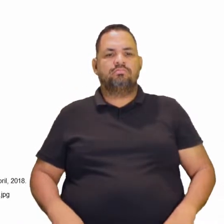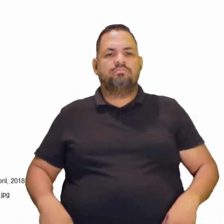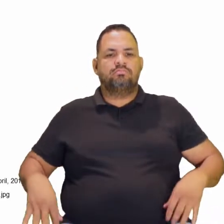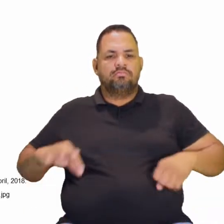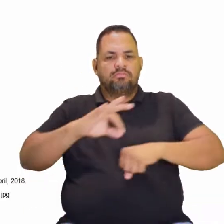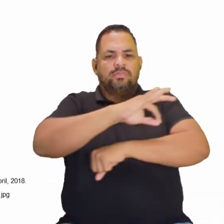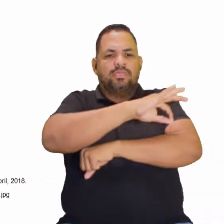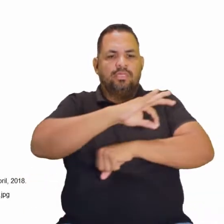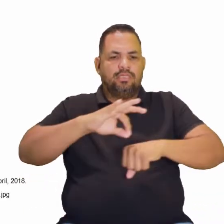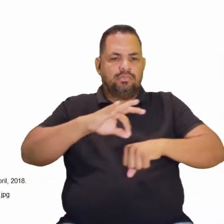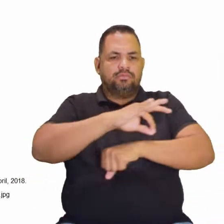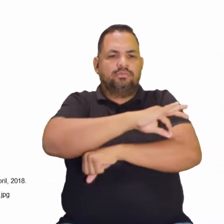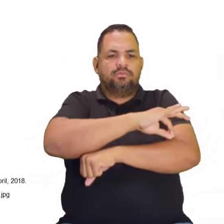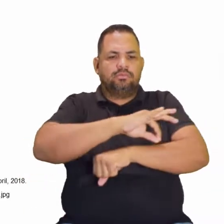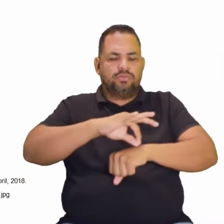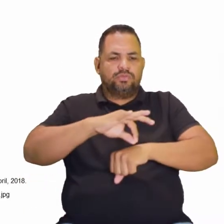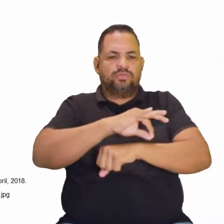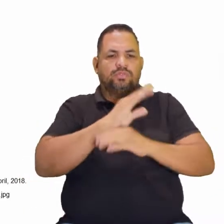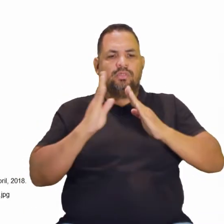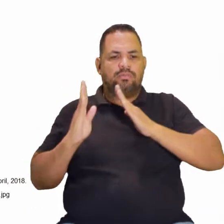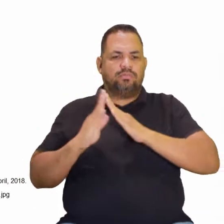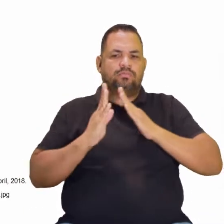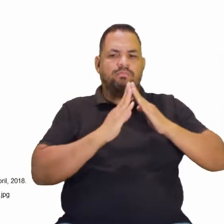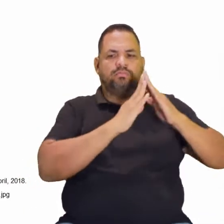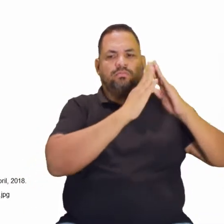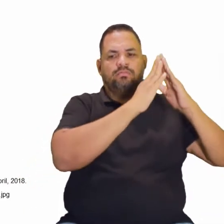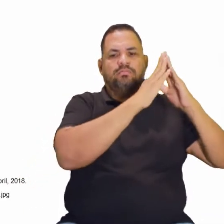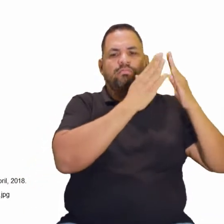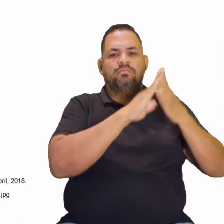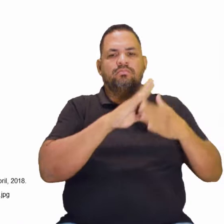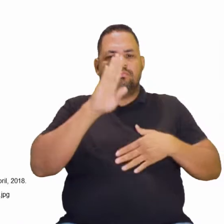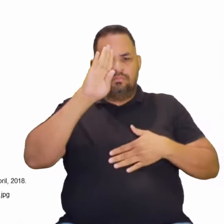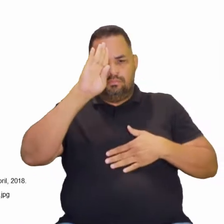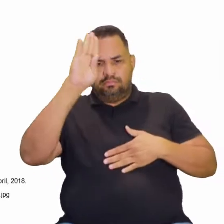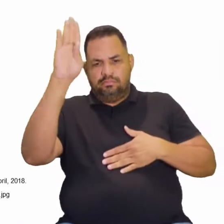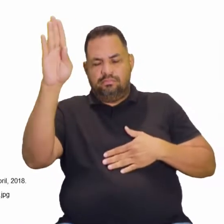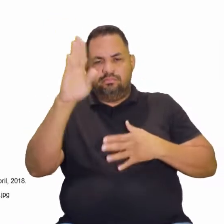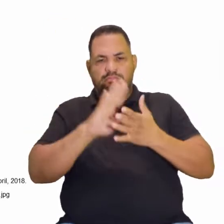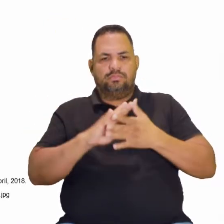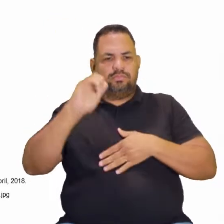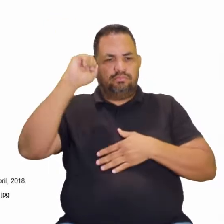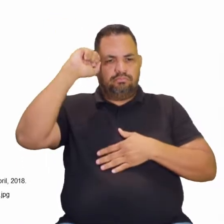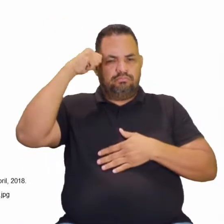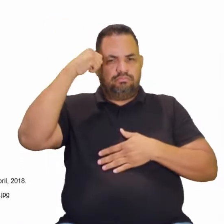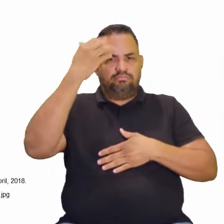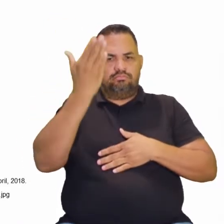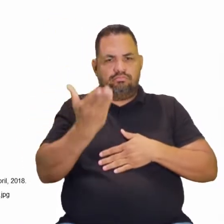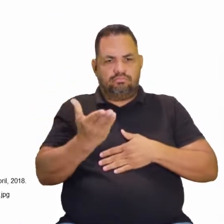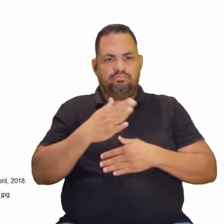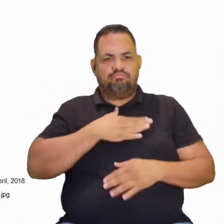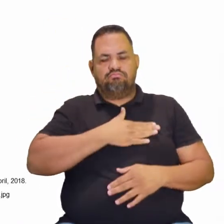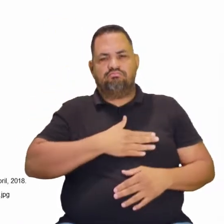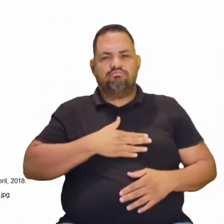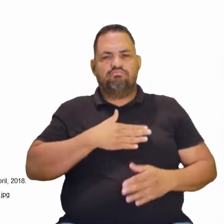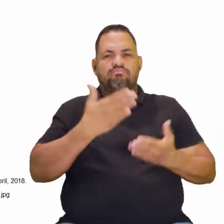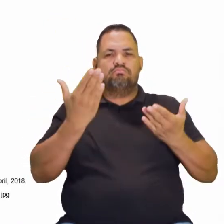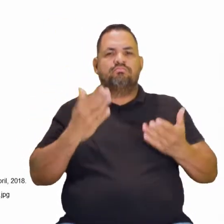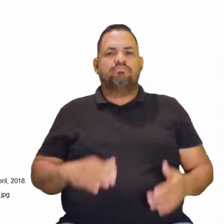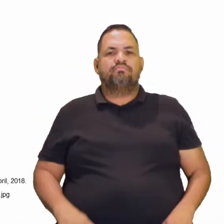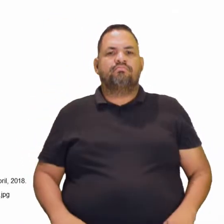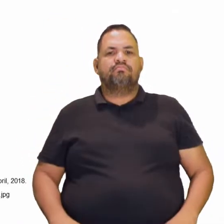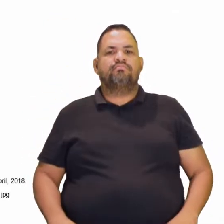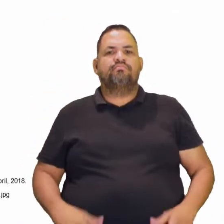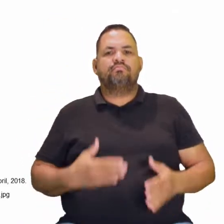arquitetura das favelas, pelos tipos humanos, principalmente os negros, que